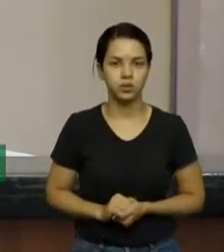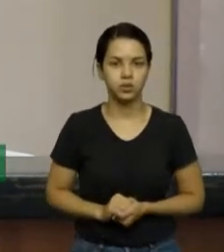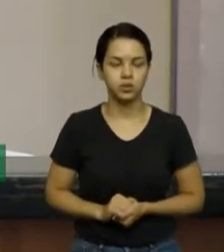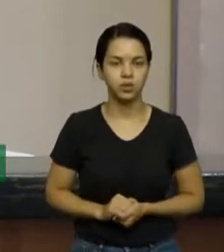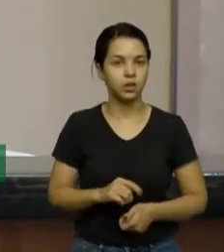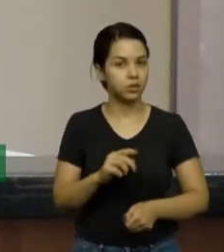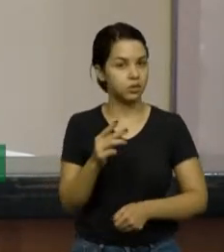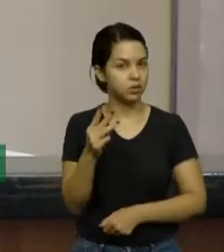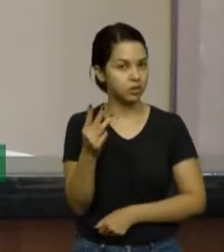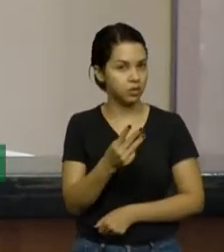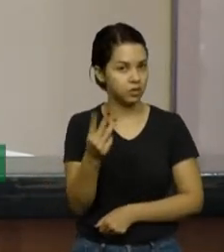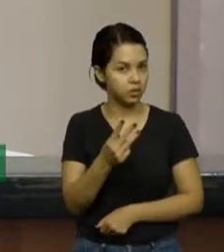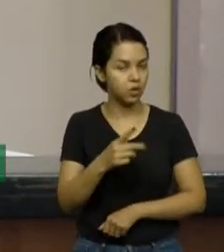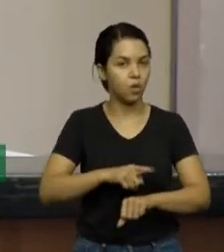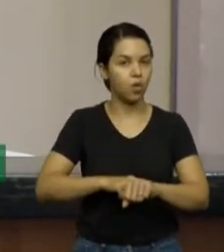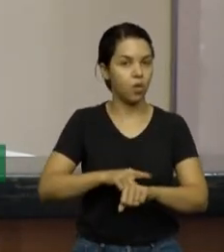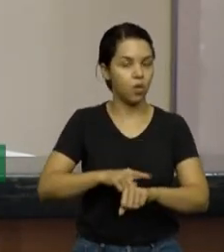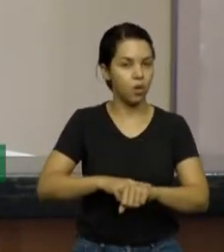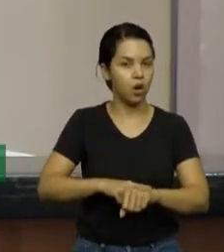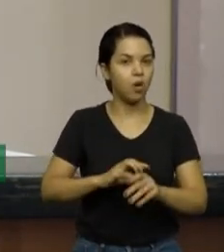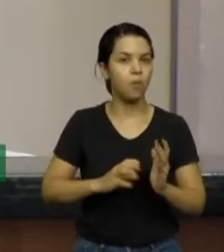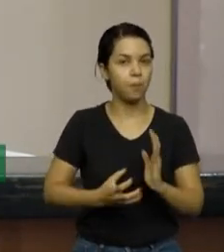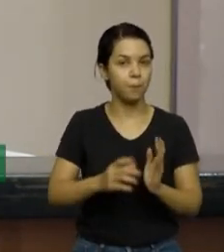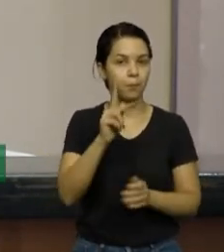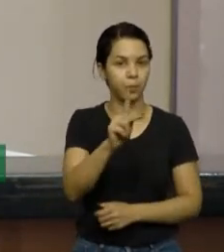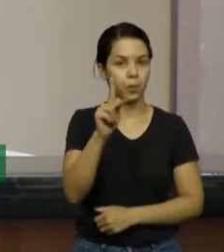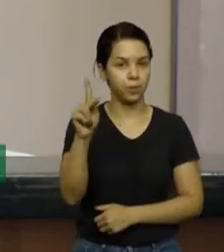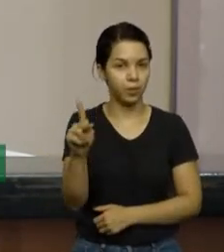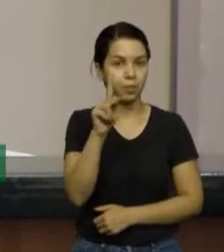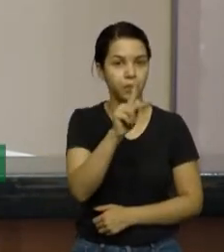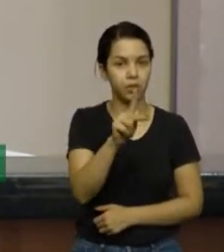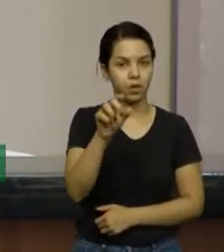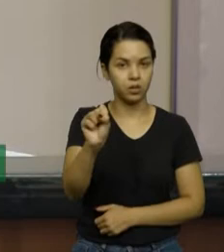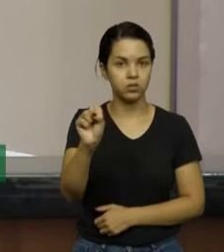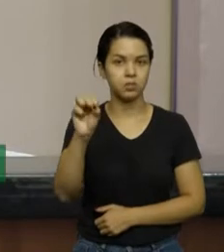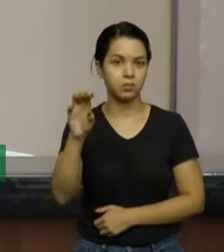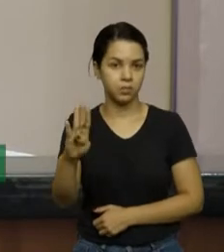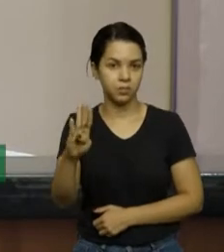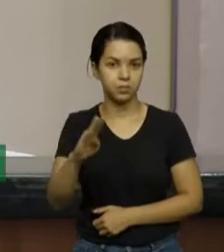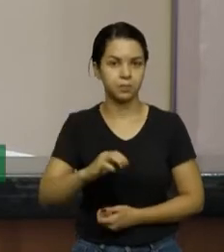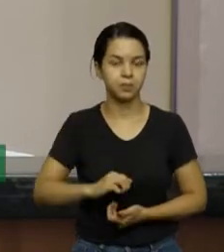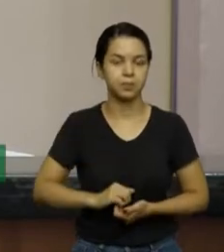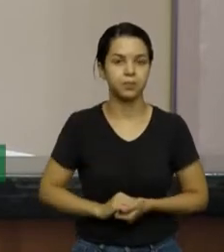Terceiro horário pertence ao Bloco PP, PSB.